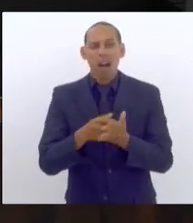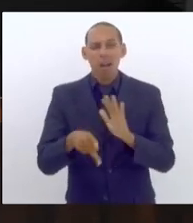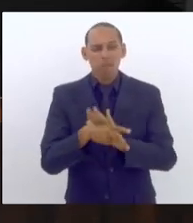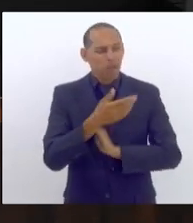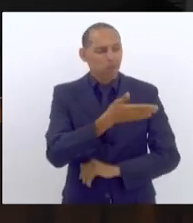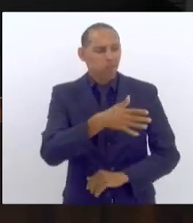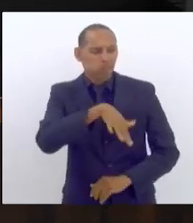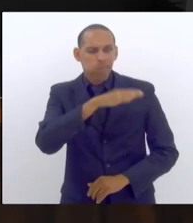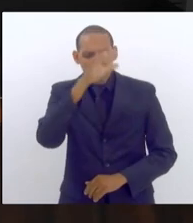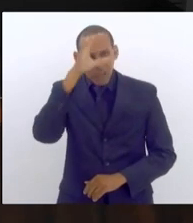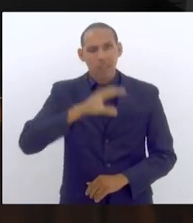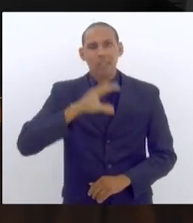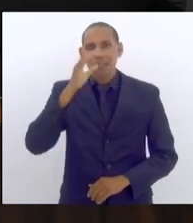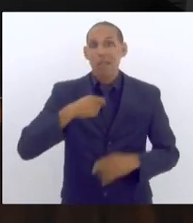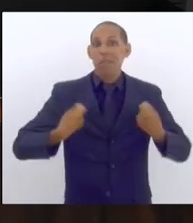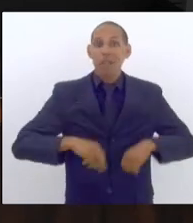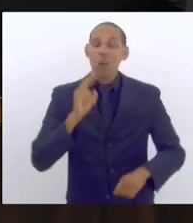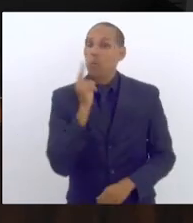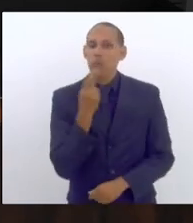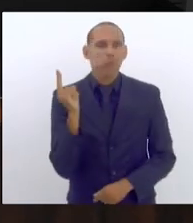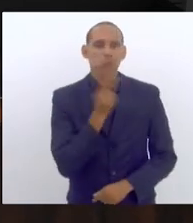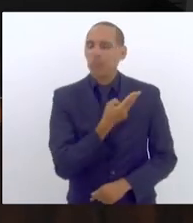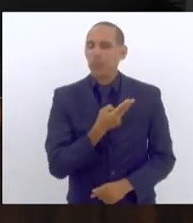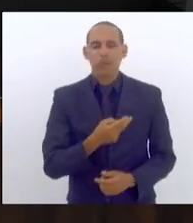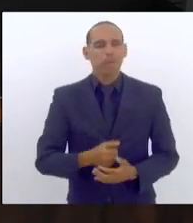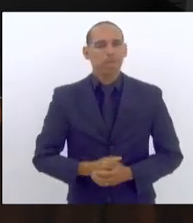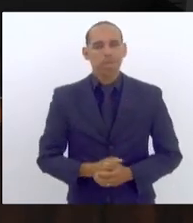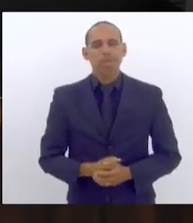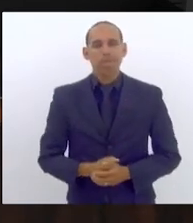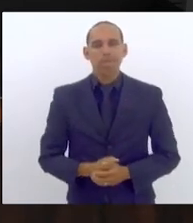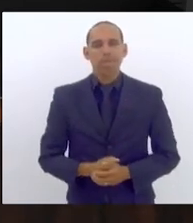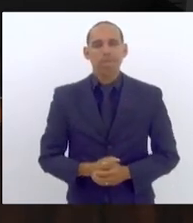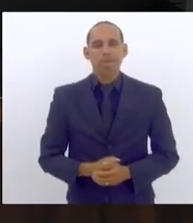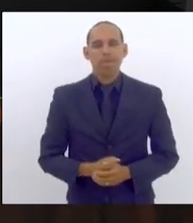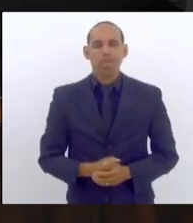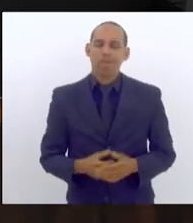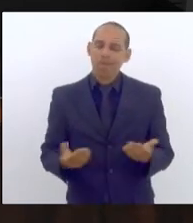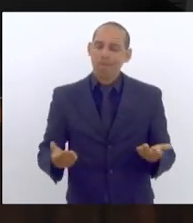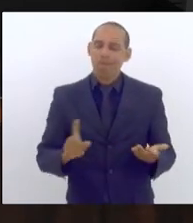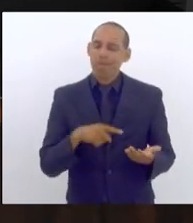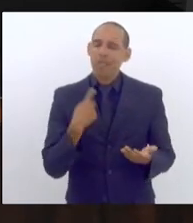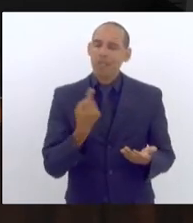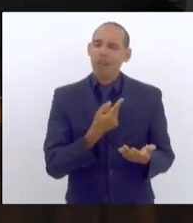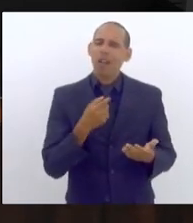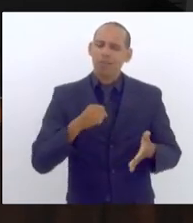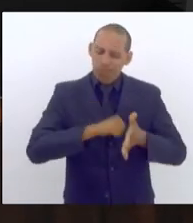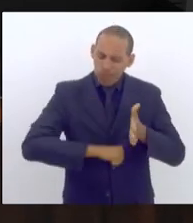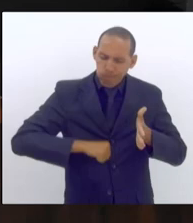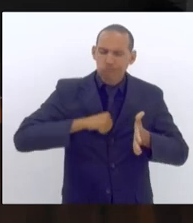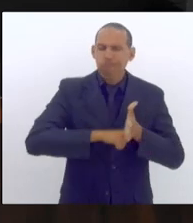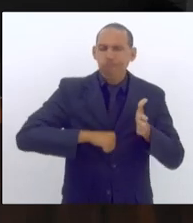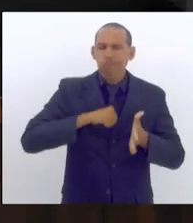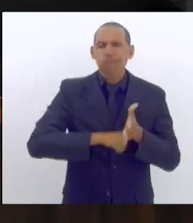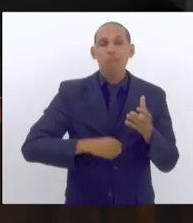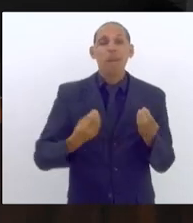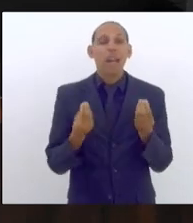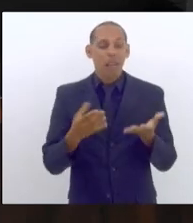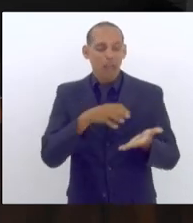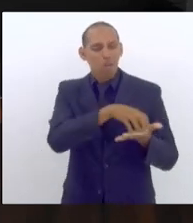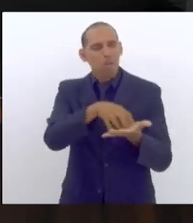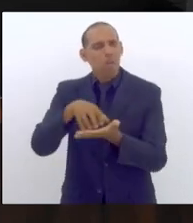eles precisam com urgência urgentíssima. É, e por isso a gente sempre briga por equipamentos